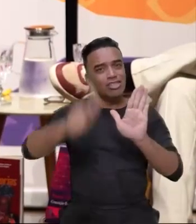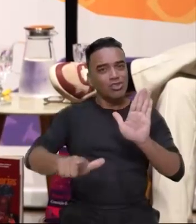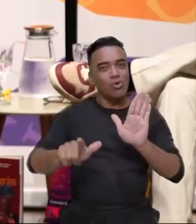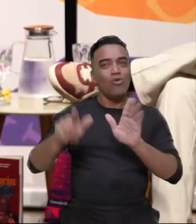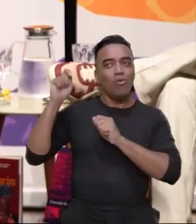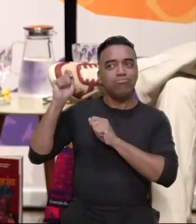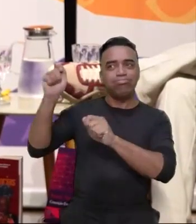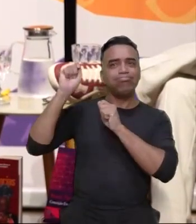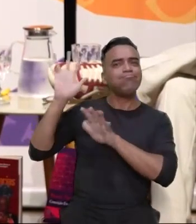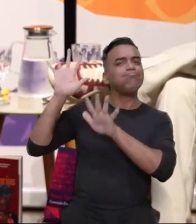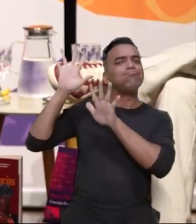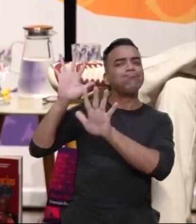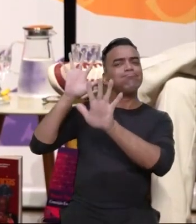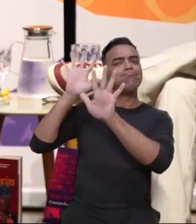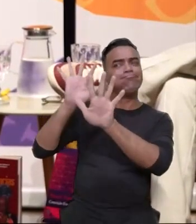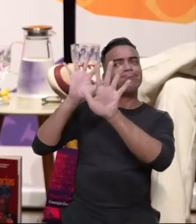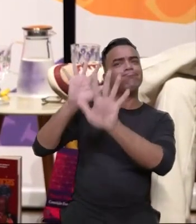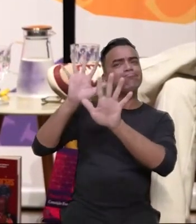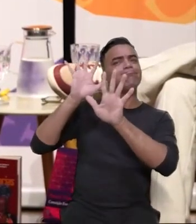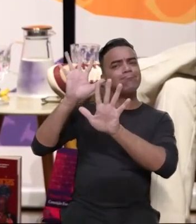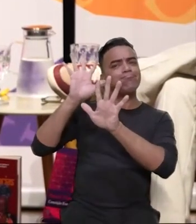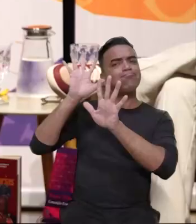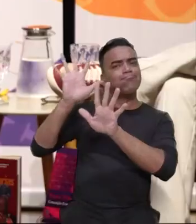na marcha, porque eu acho que a marcha